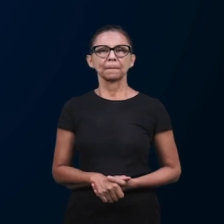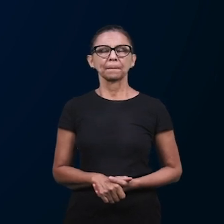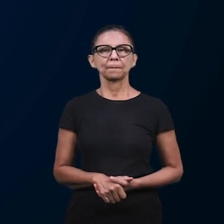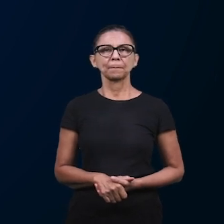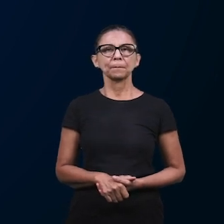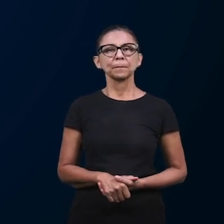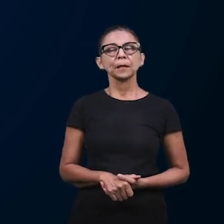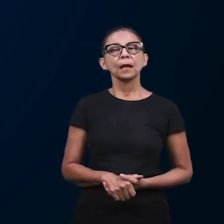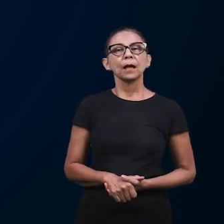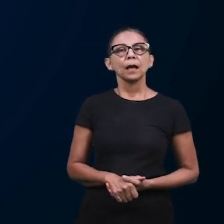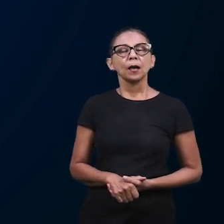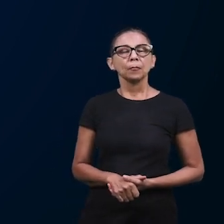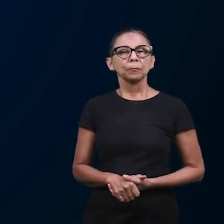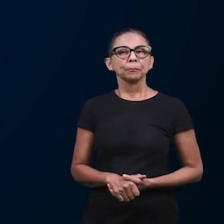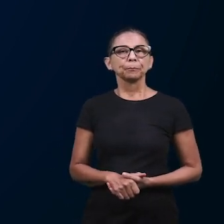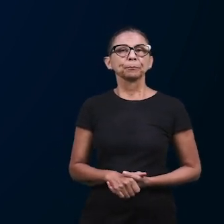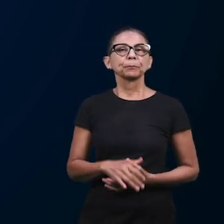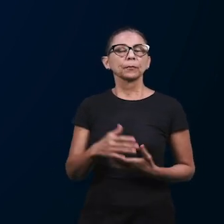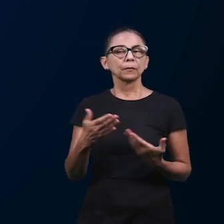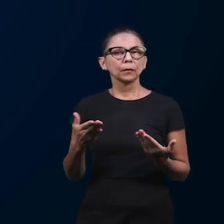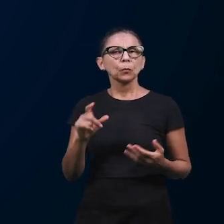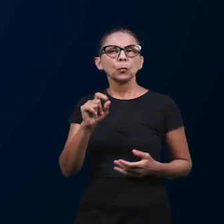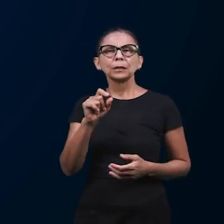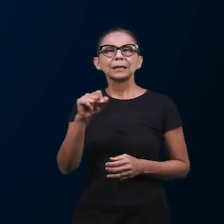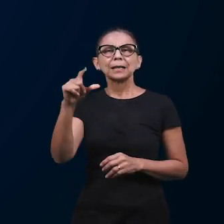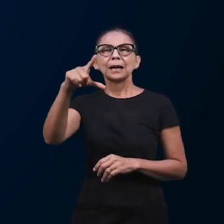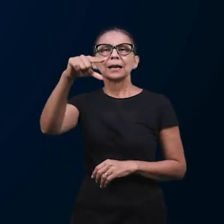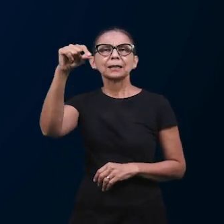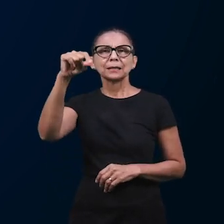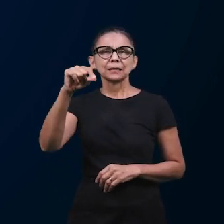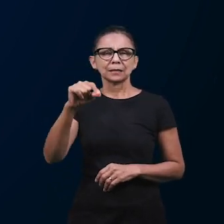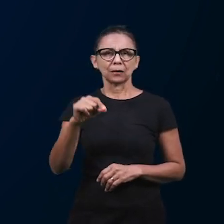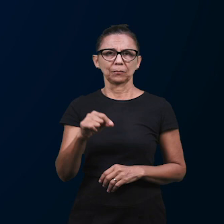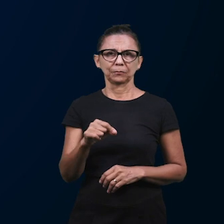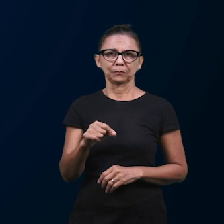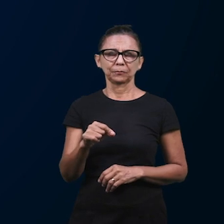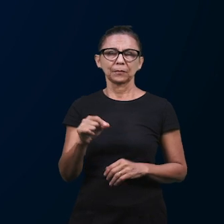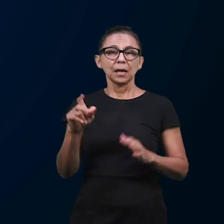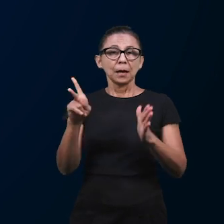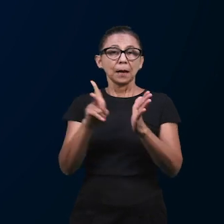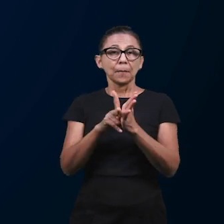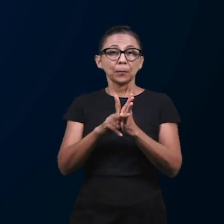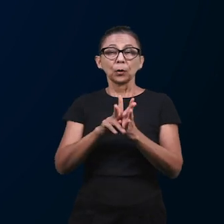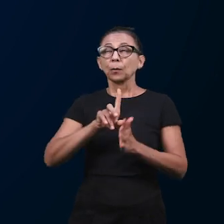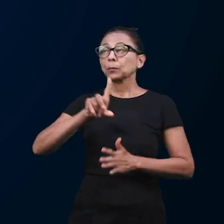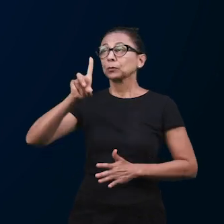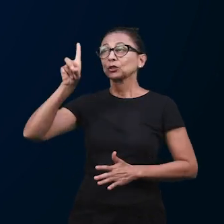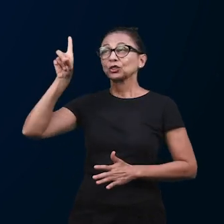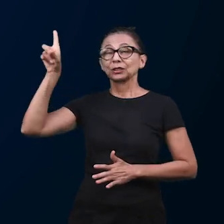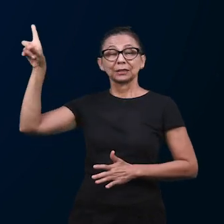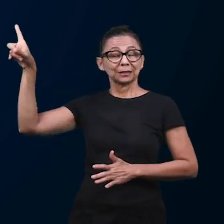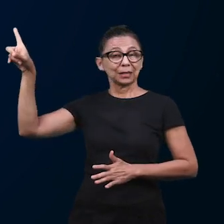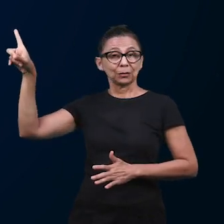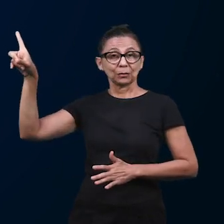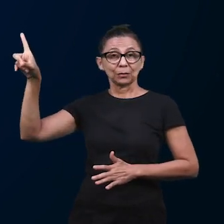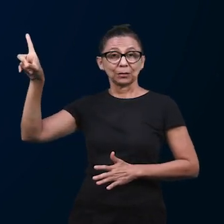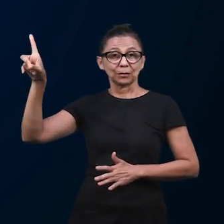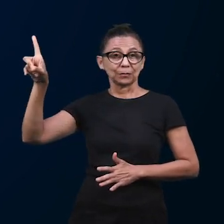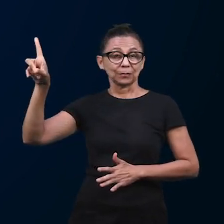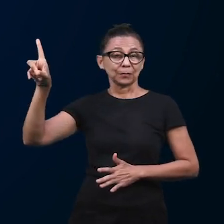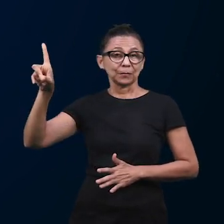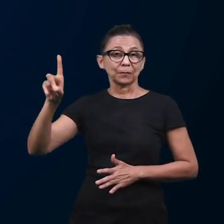citar que a eleição é um ato da soberania de Deus, onde não existe